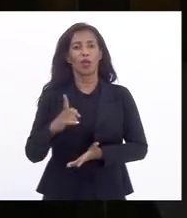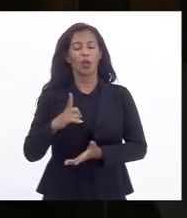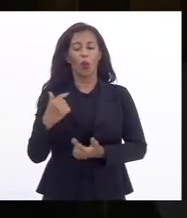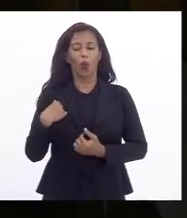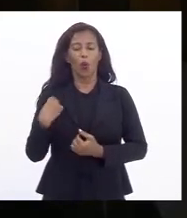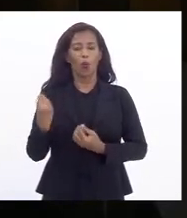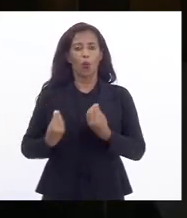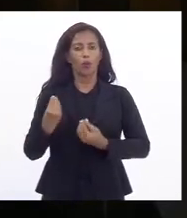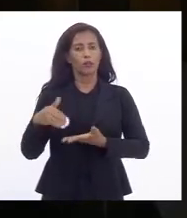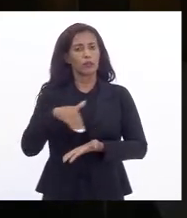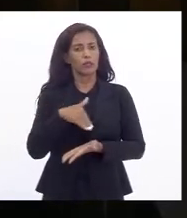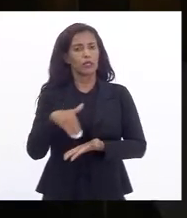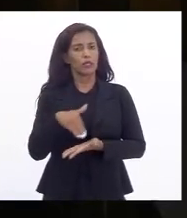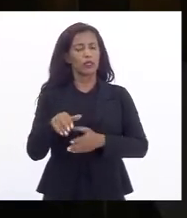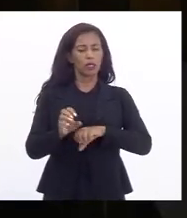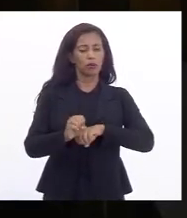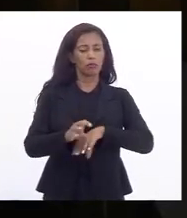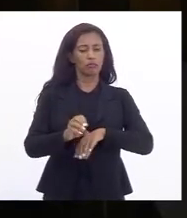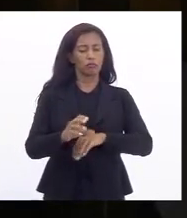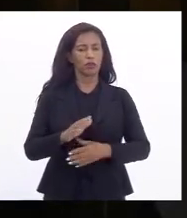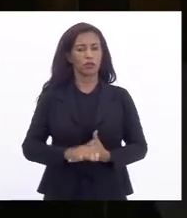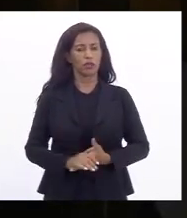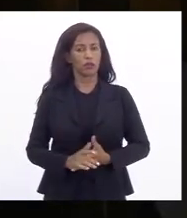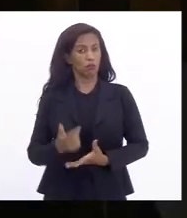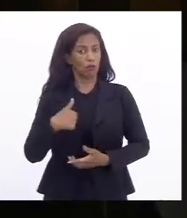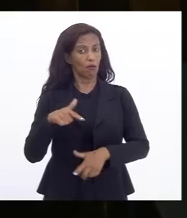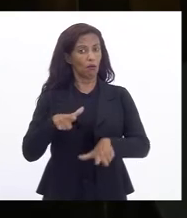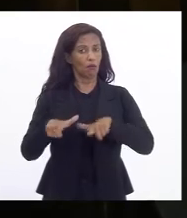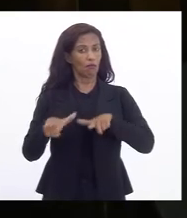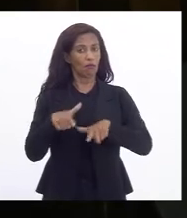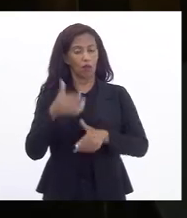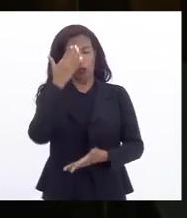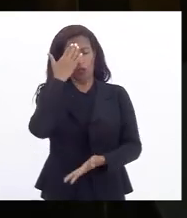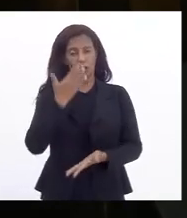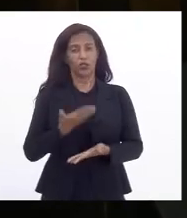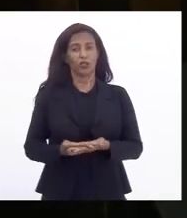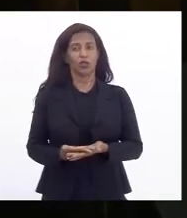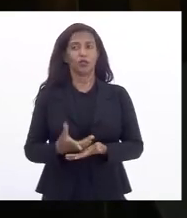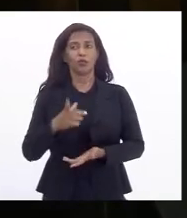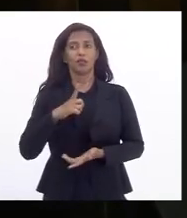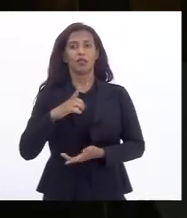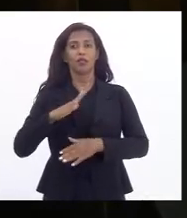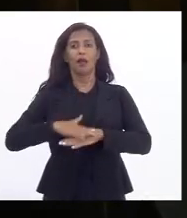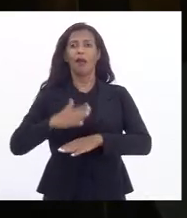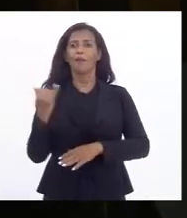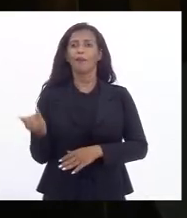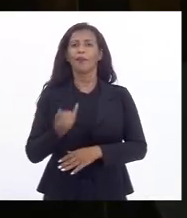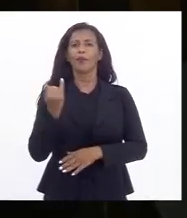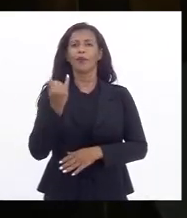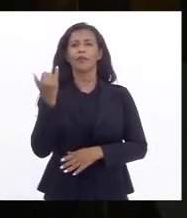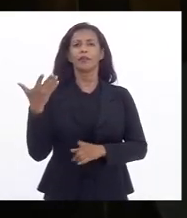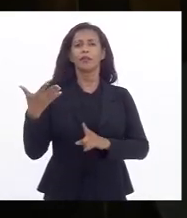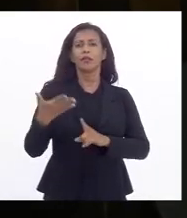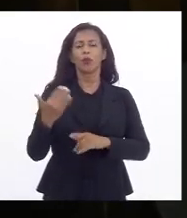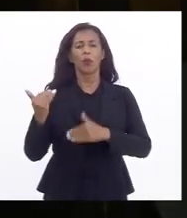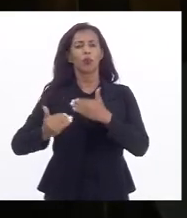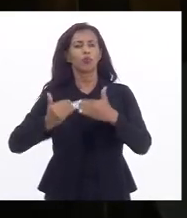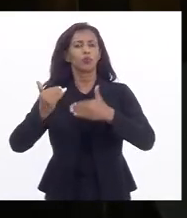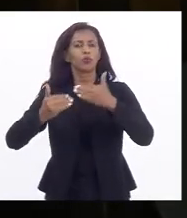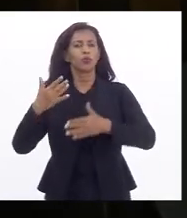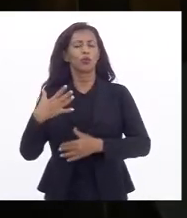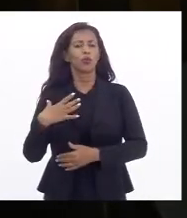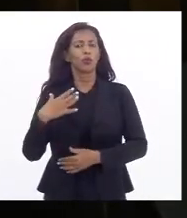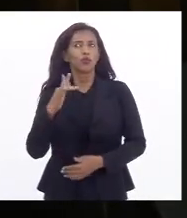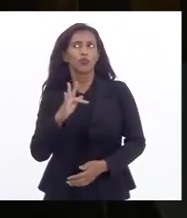secretário de educação na pasta que eu acredito que tem uma importância no sentido de construção de um futuro